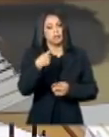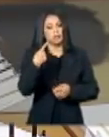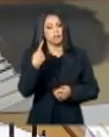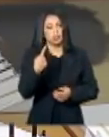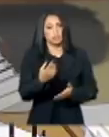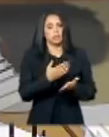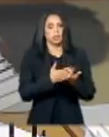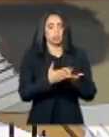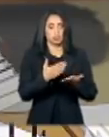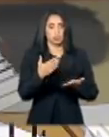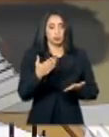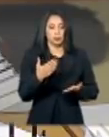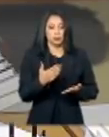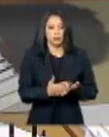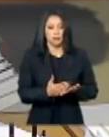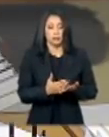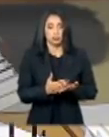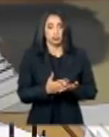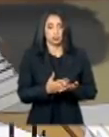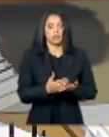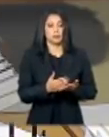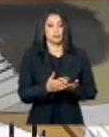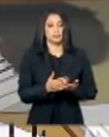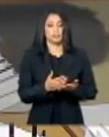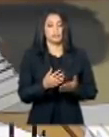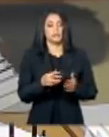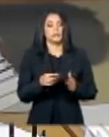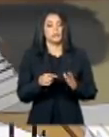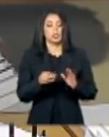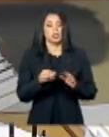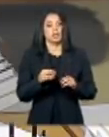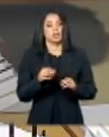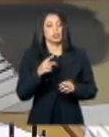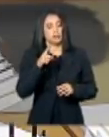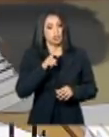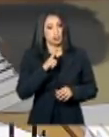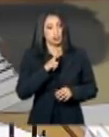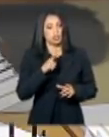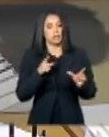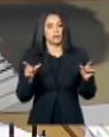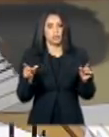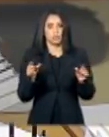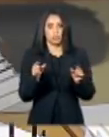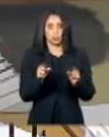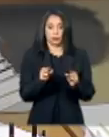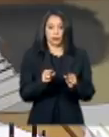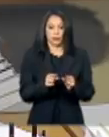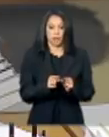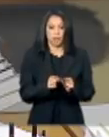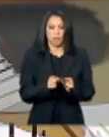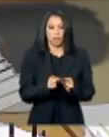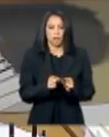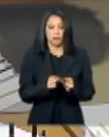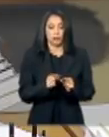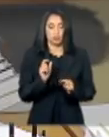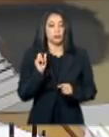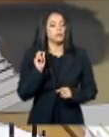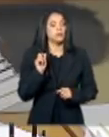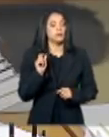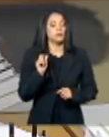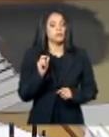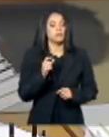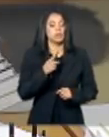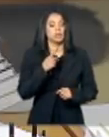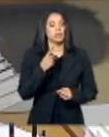consignou em alerta em apertada síntese o impetrante que em